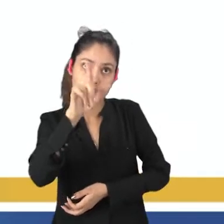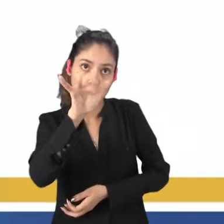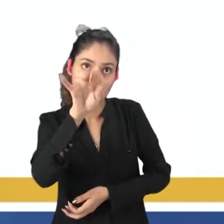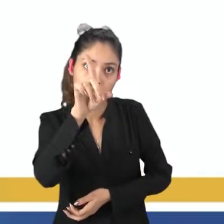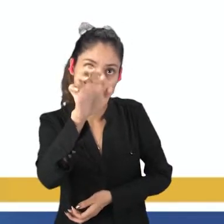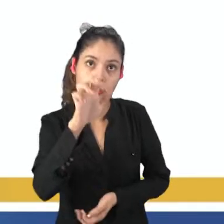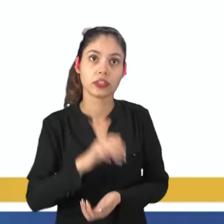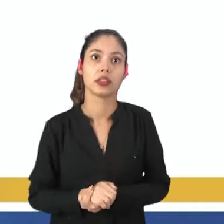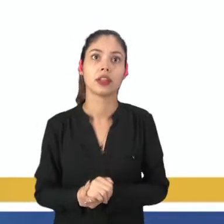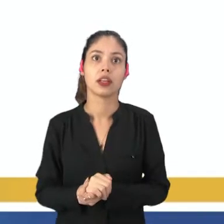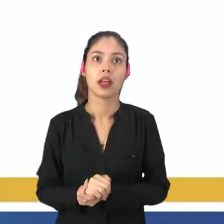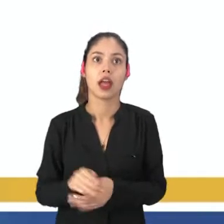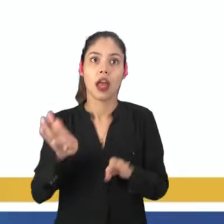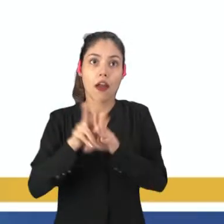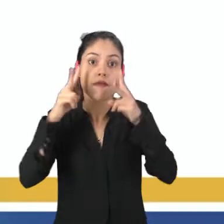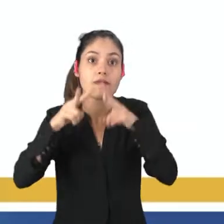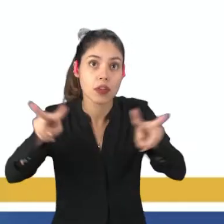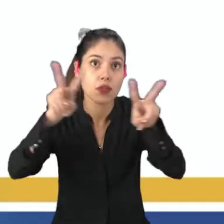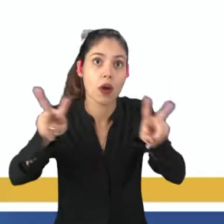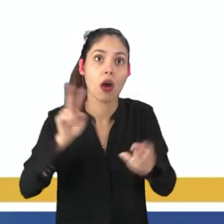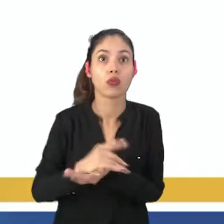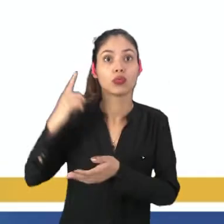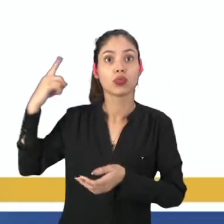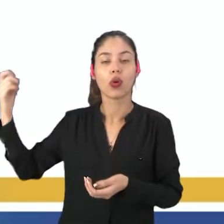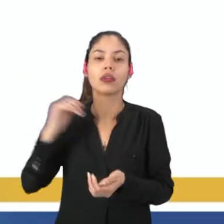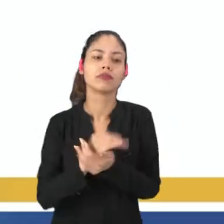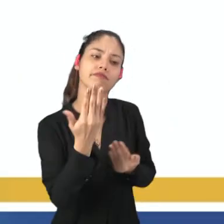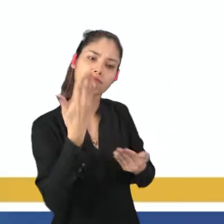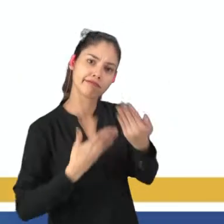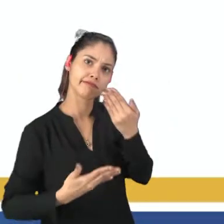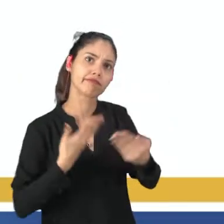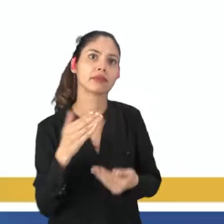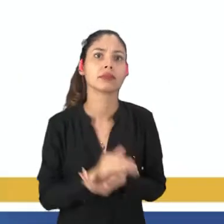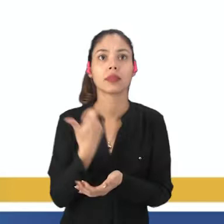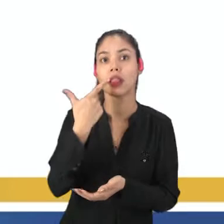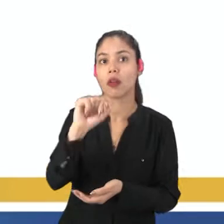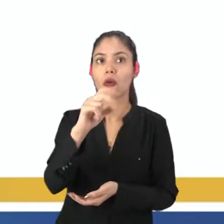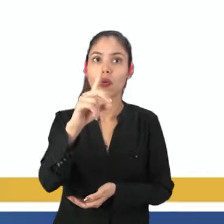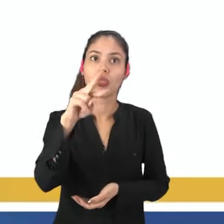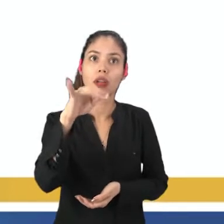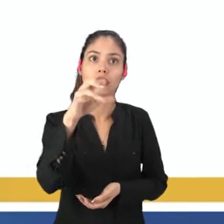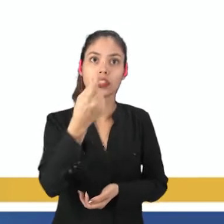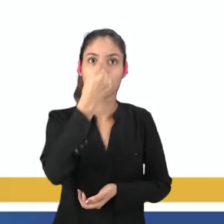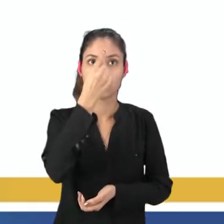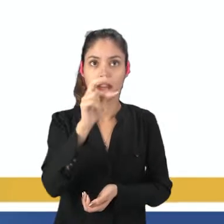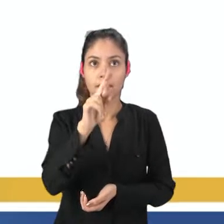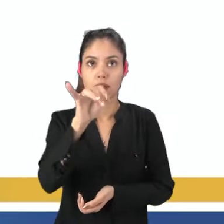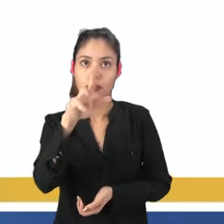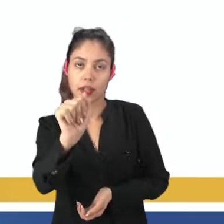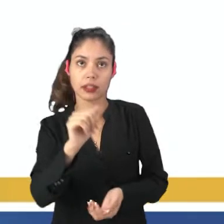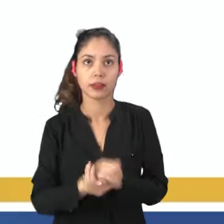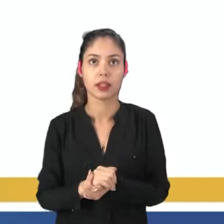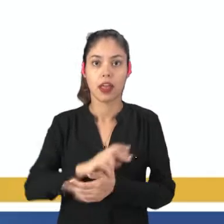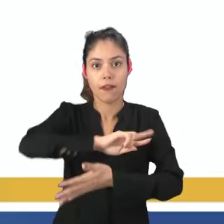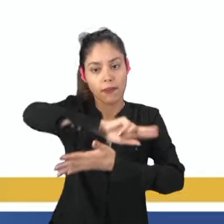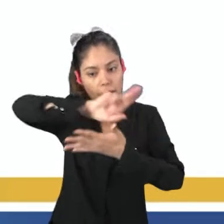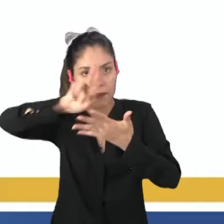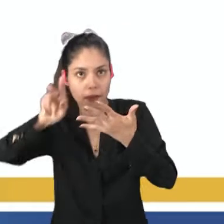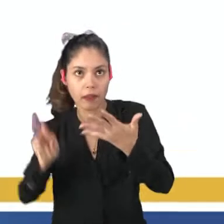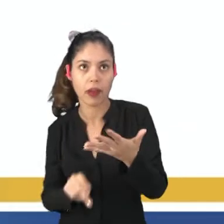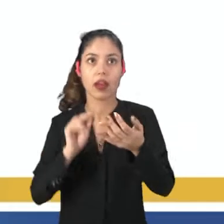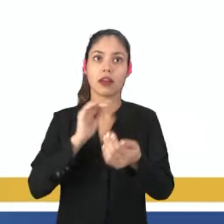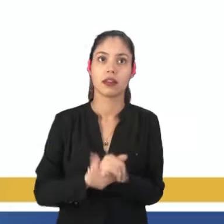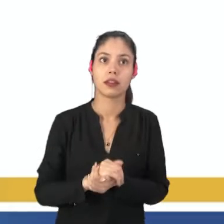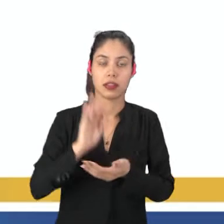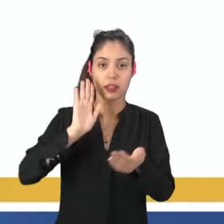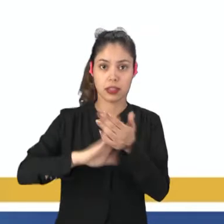intertextualidade, recursos visuais, sonoros e interativos, linguagem conotativa figurada para gerar múltiplas